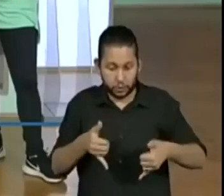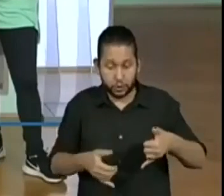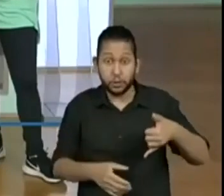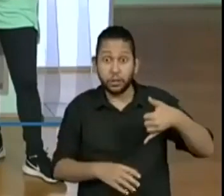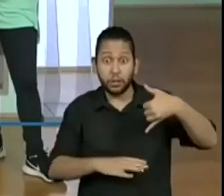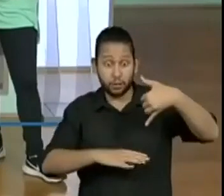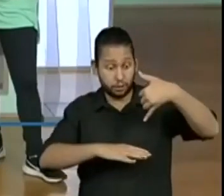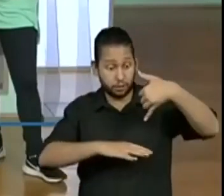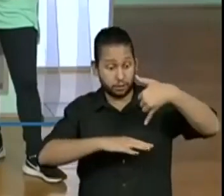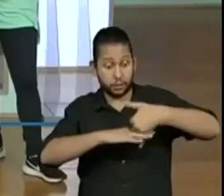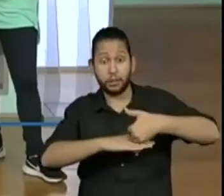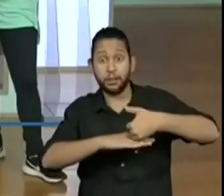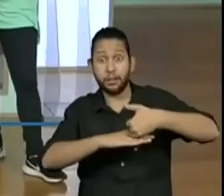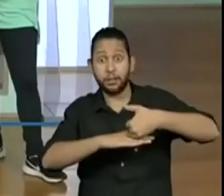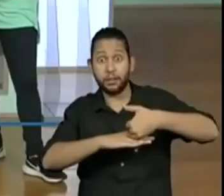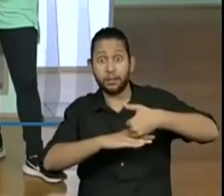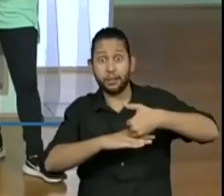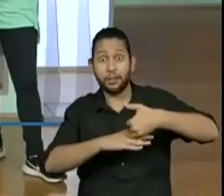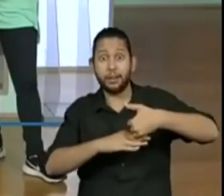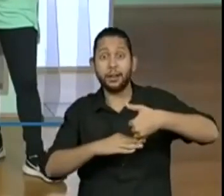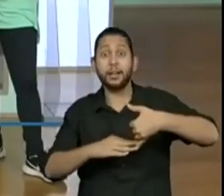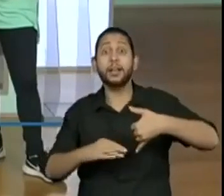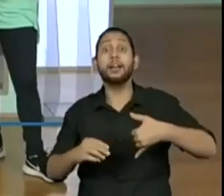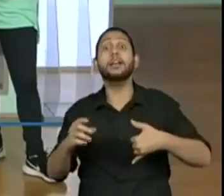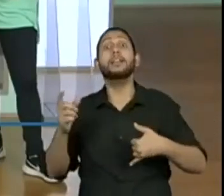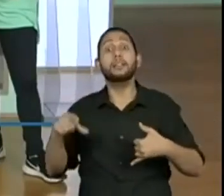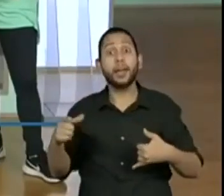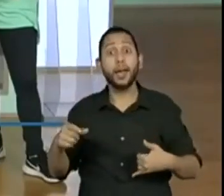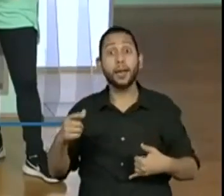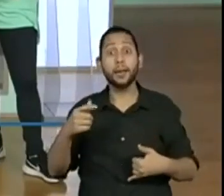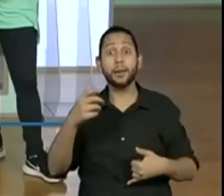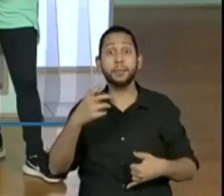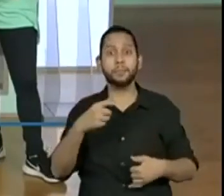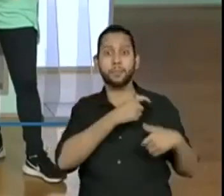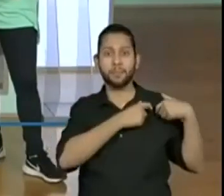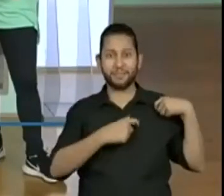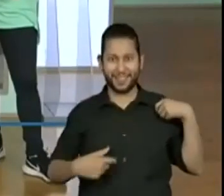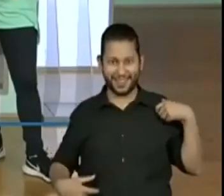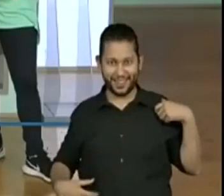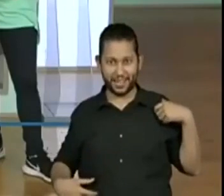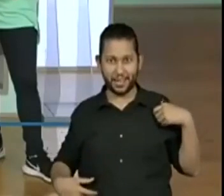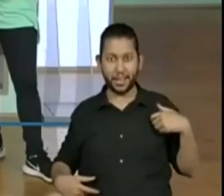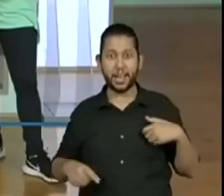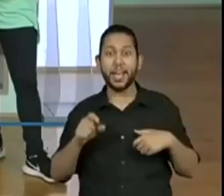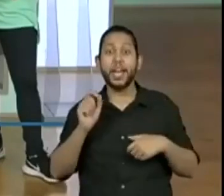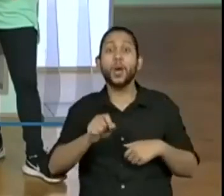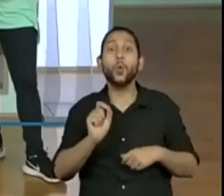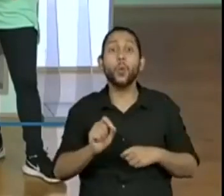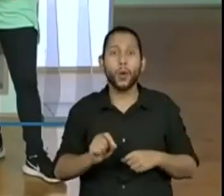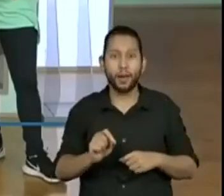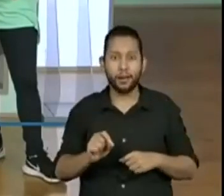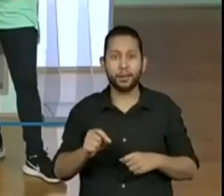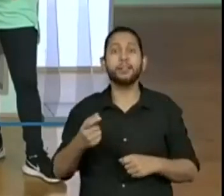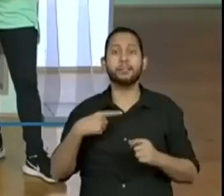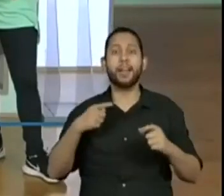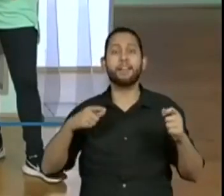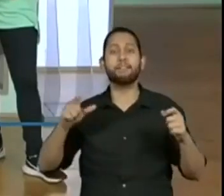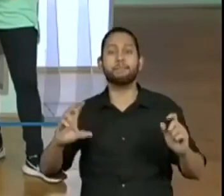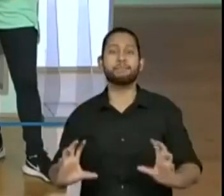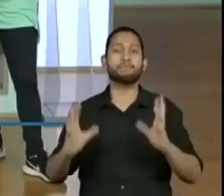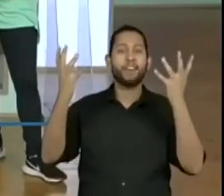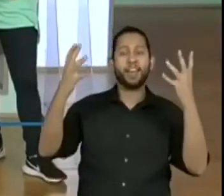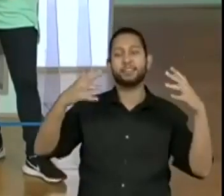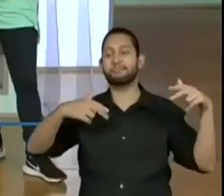porque o príncipe, depois de 3 dias de baile, no terceiro dia, ele coloca piche para prender o sapatinho